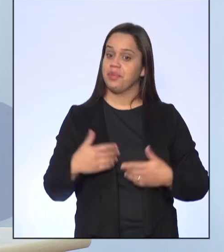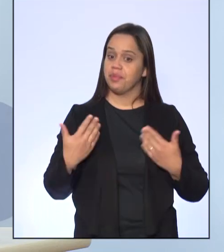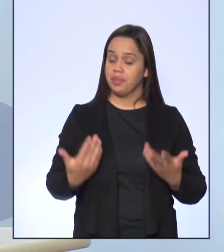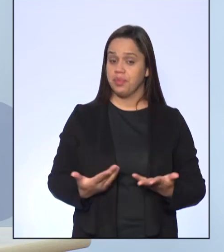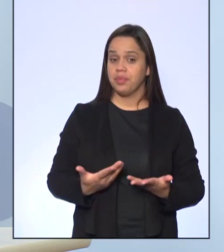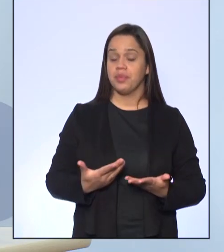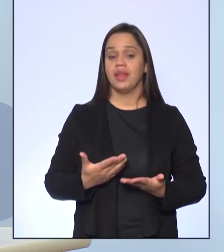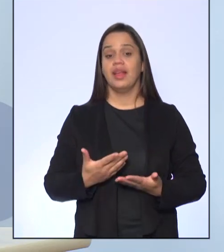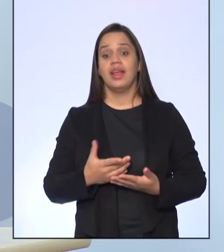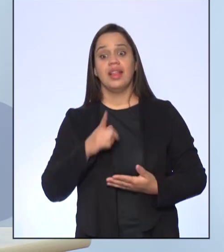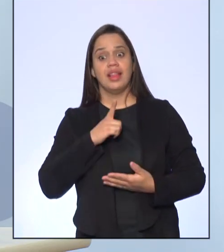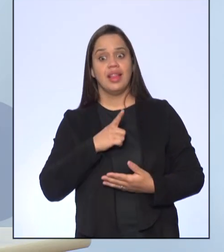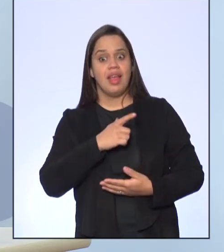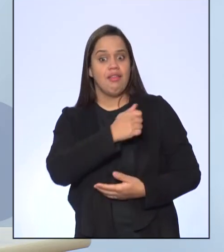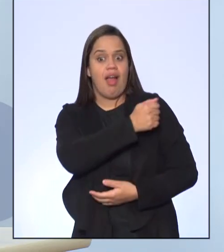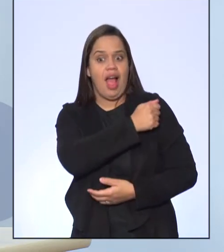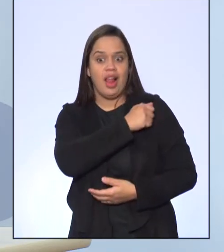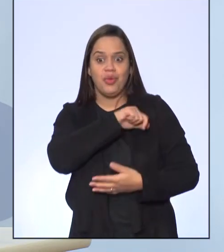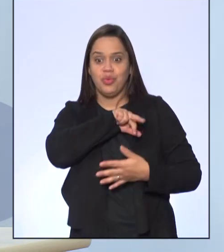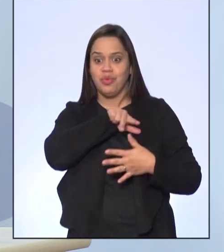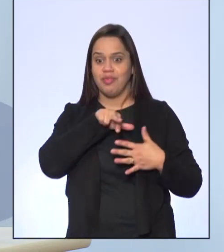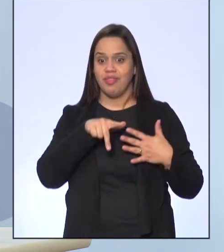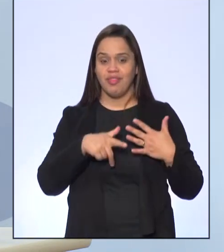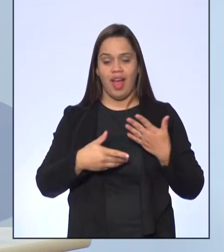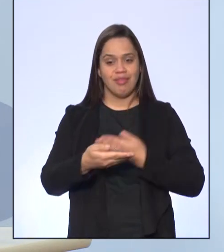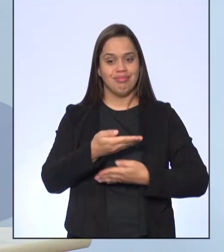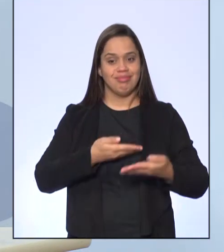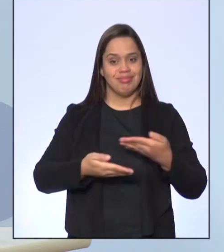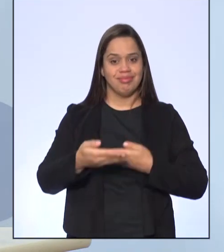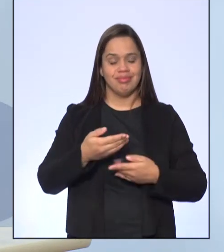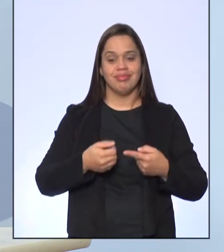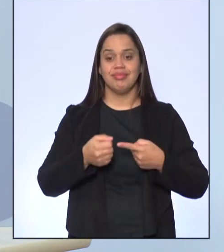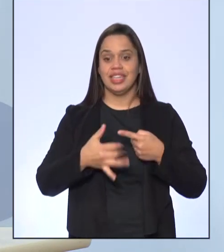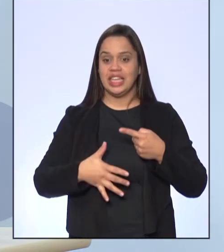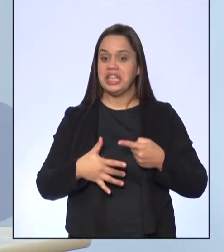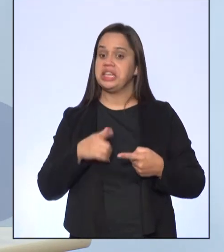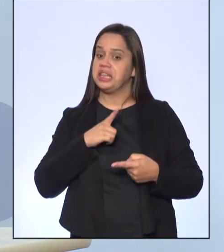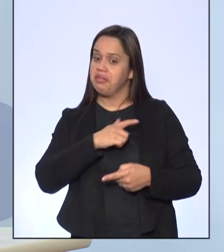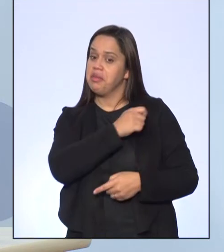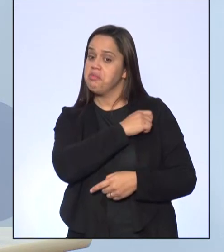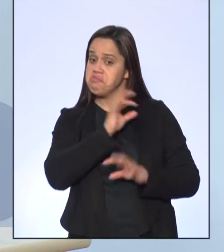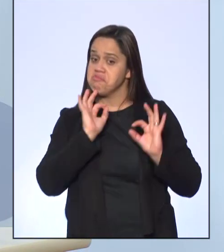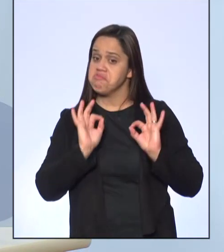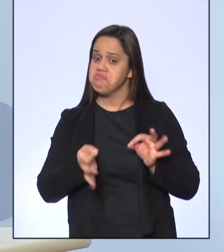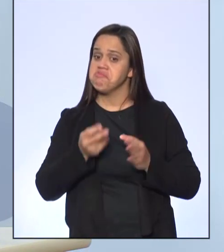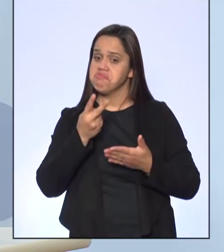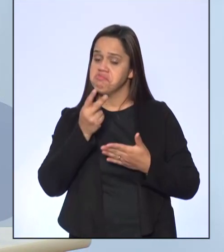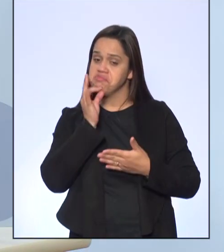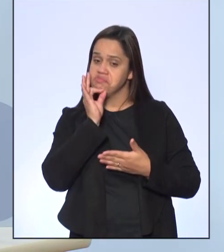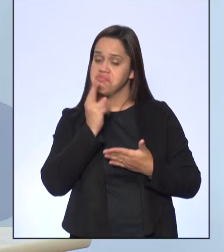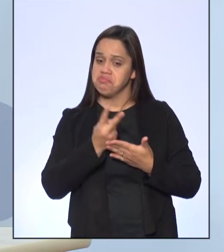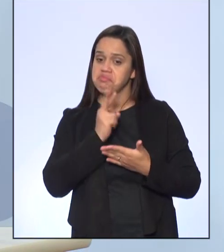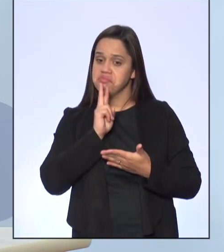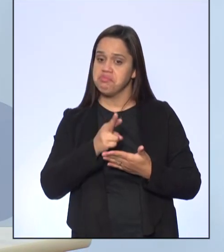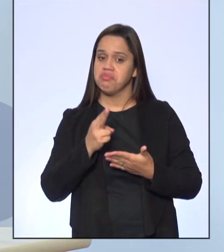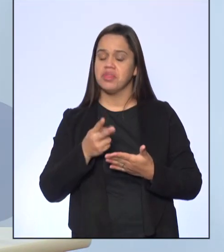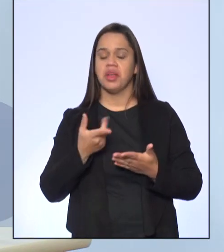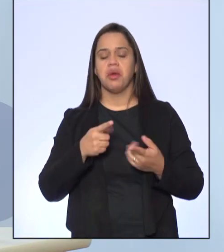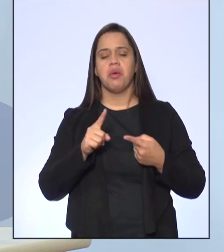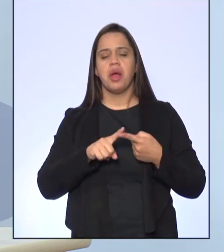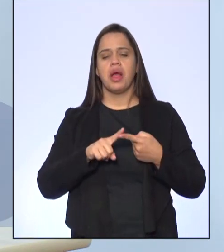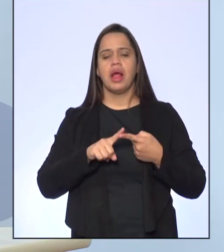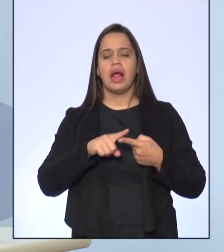Bastante aluno também interagiu e alguns até acertaram. Então, a Laura respondeu